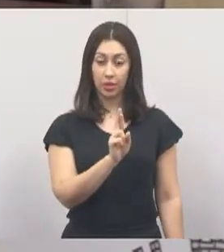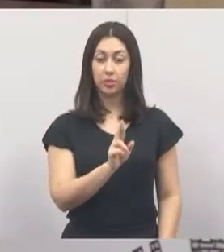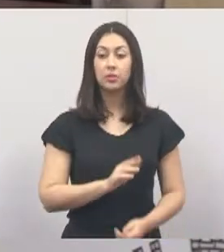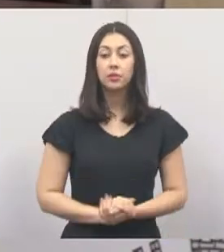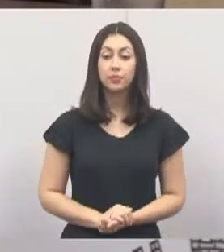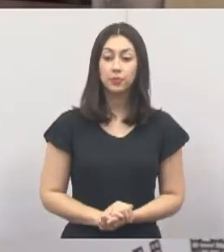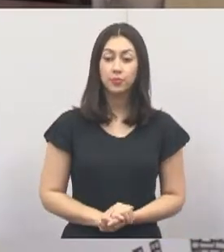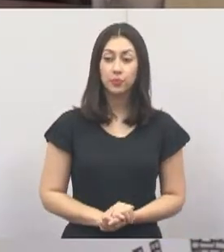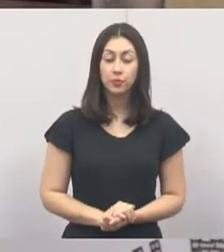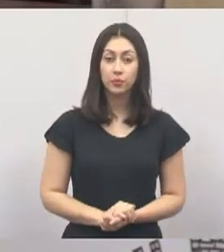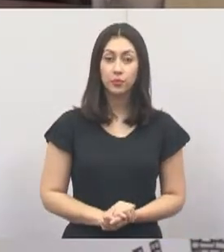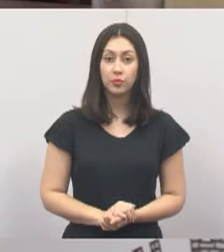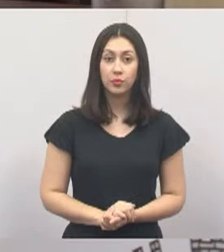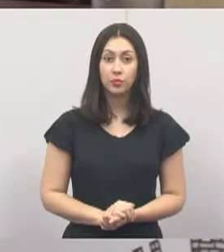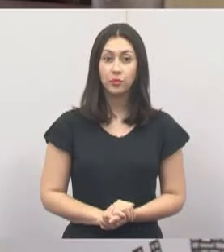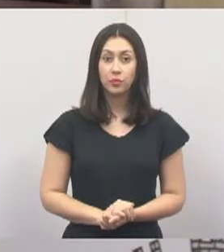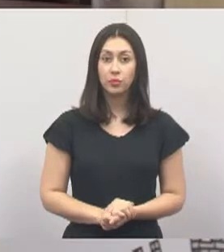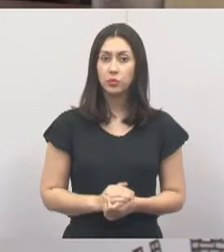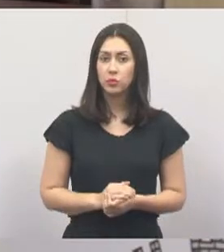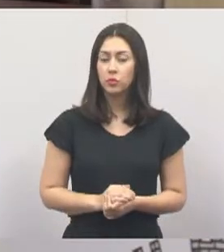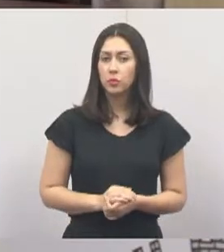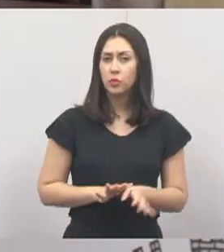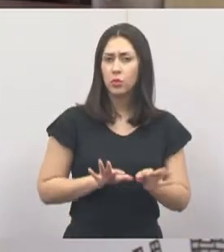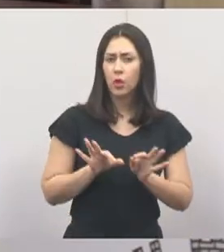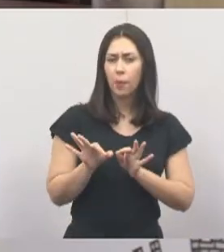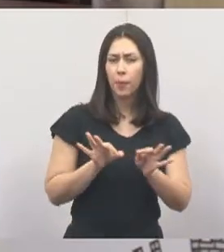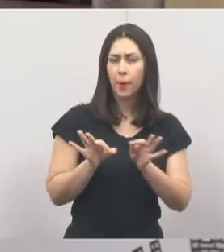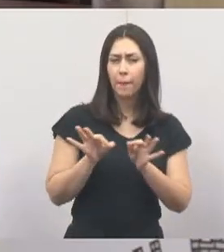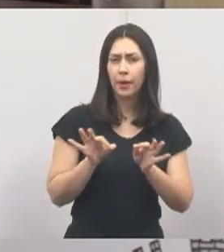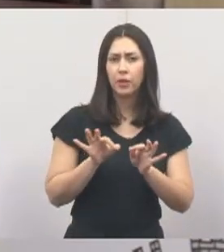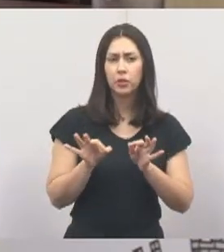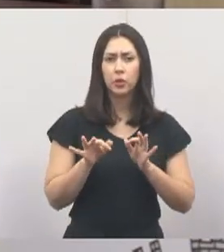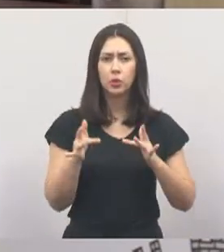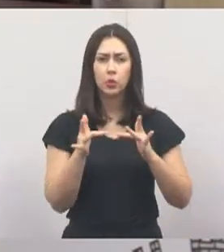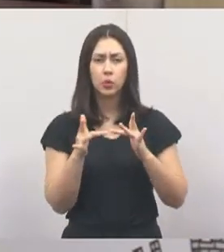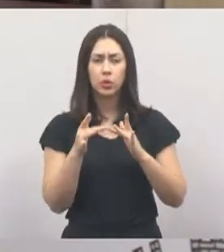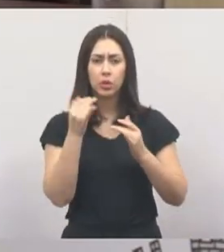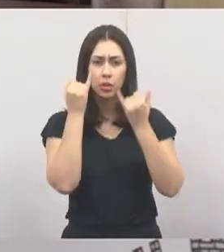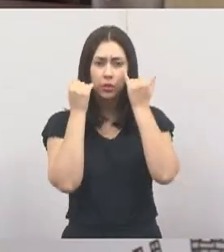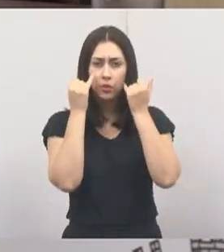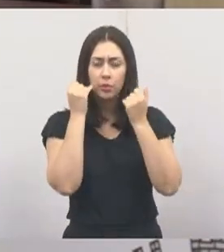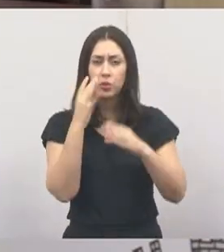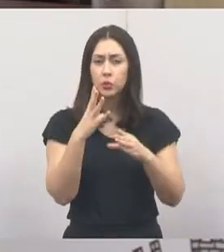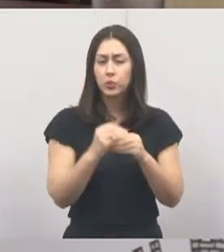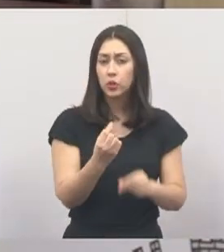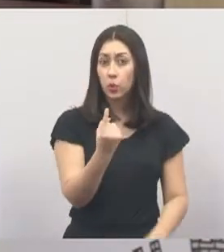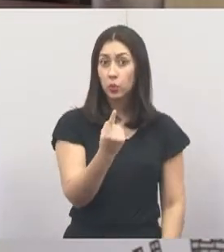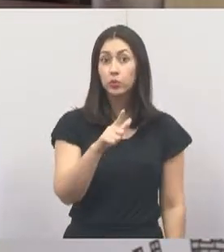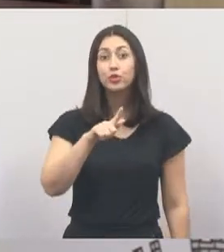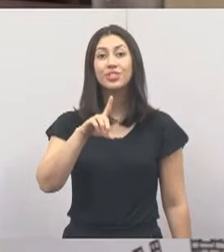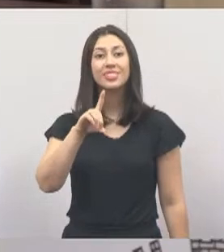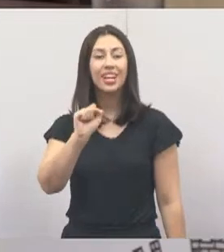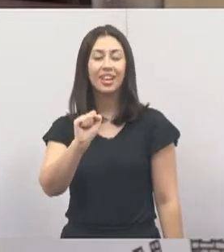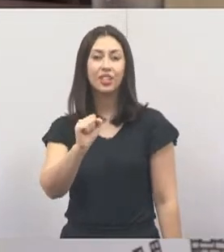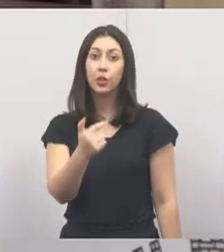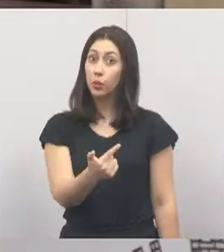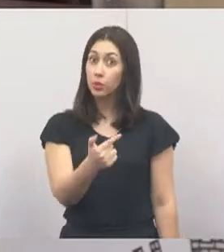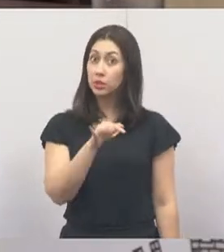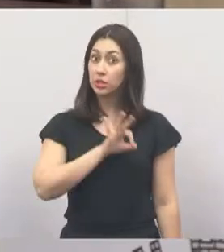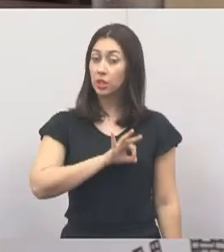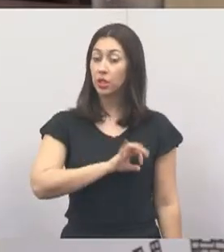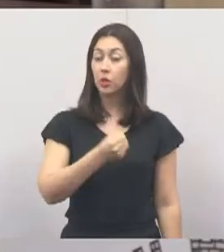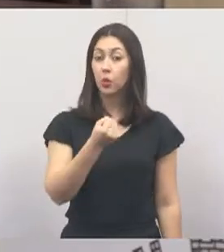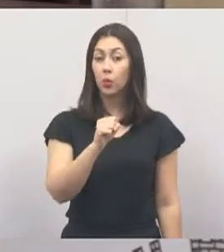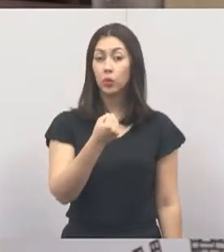621,21. Promotor de acesso à informação, quantidade 1, categoria GDA 02, valor R$